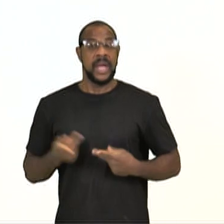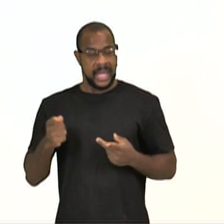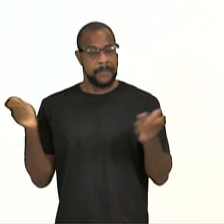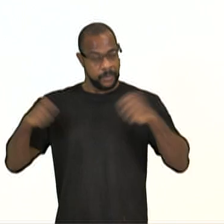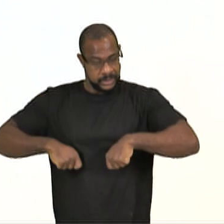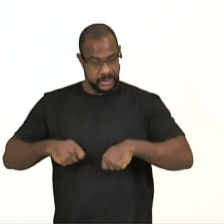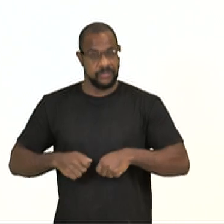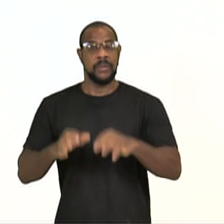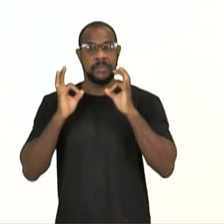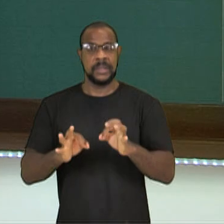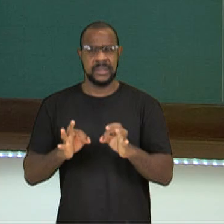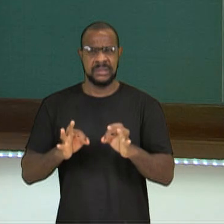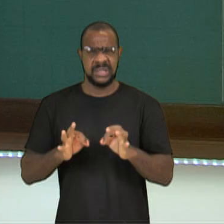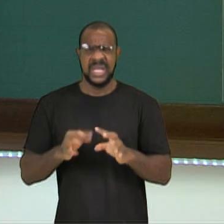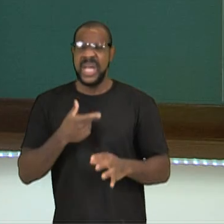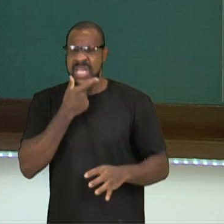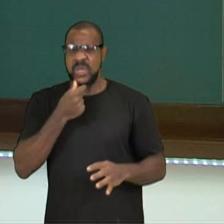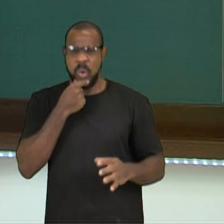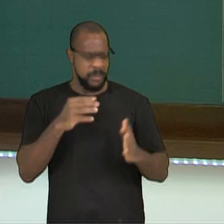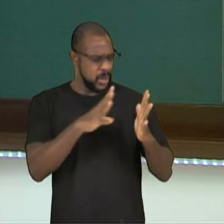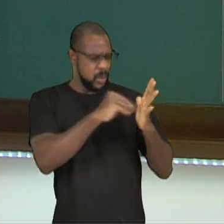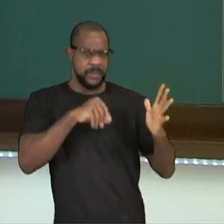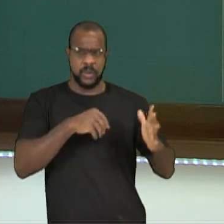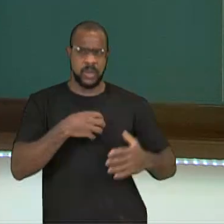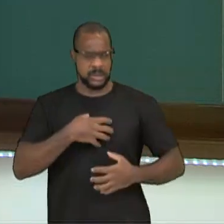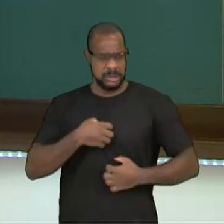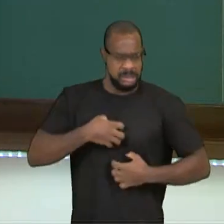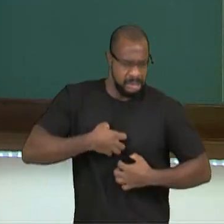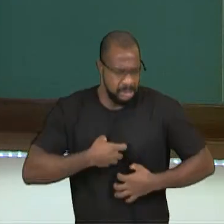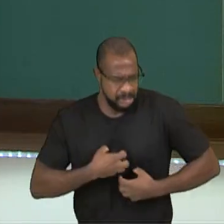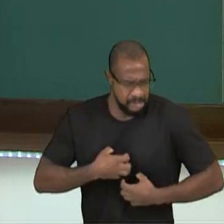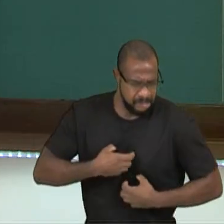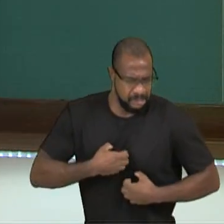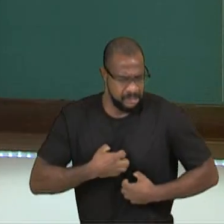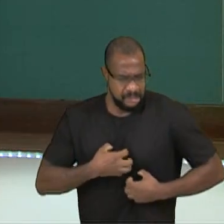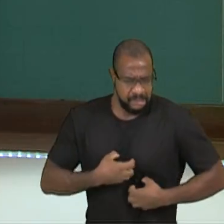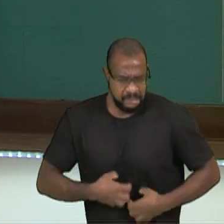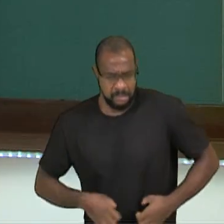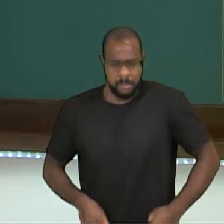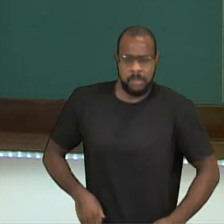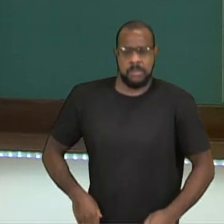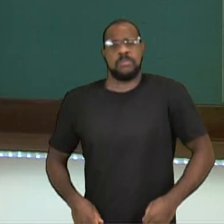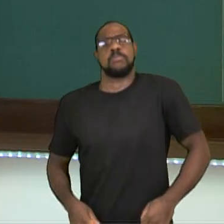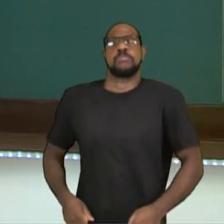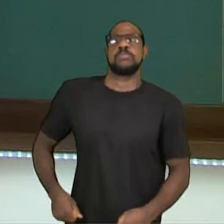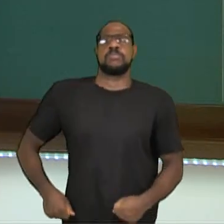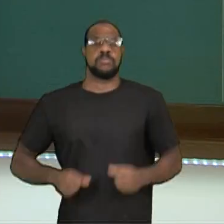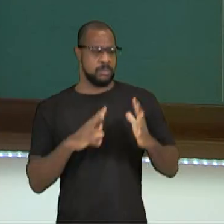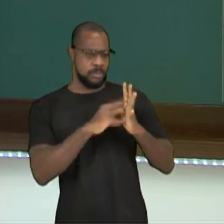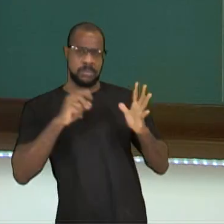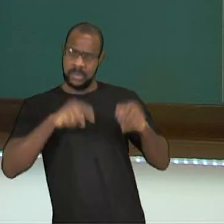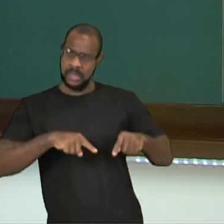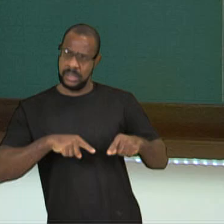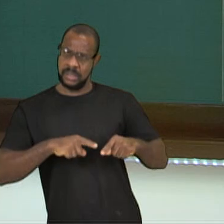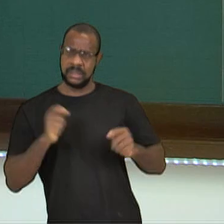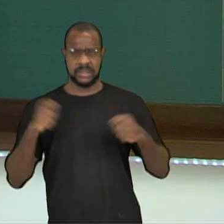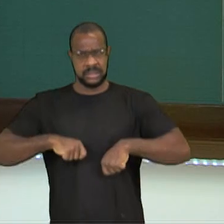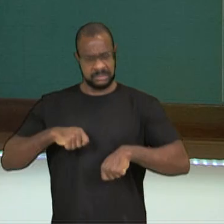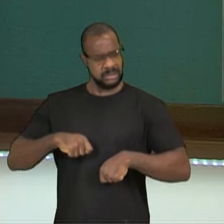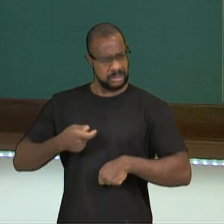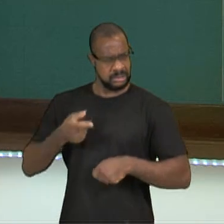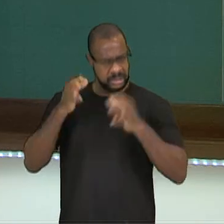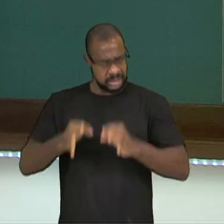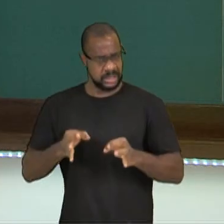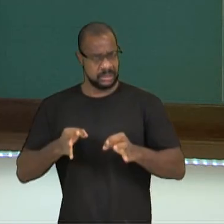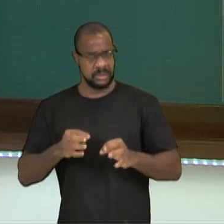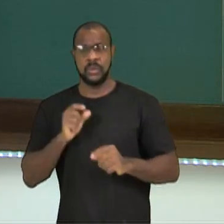que o homem veio do macaco? Uma teoria interessante. E aí, o que a ciência, de acordo com a ciência, está certa essa teoria? O que o professor Roberto explicou para